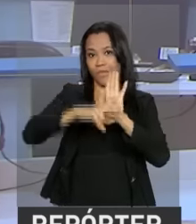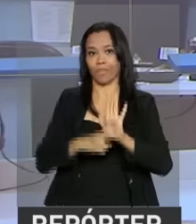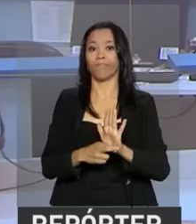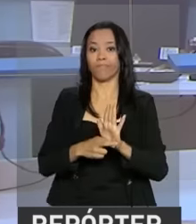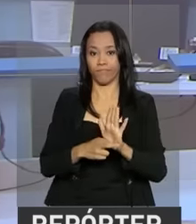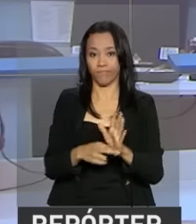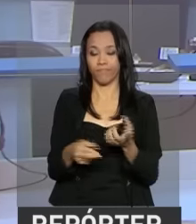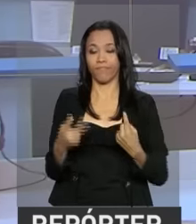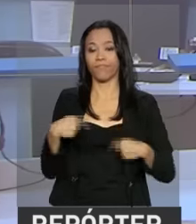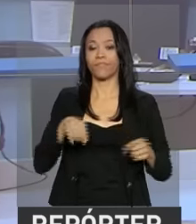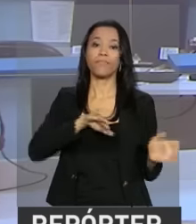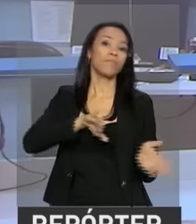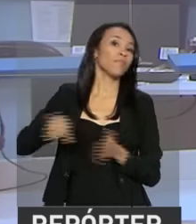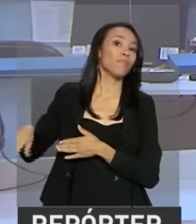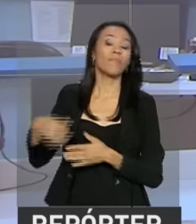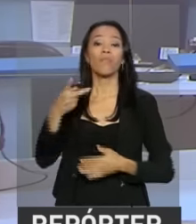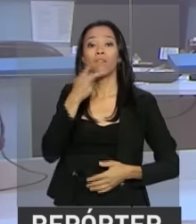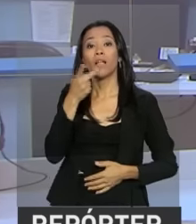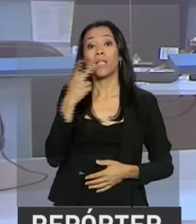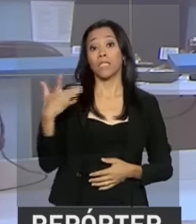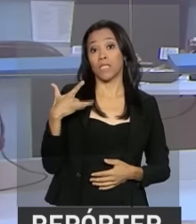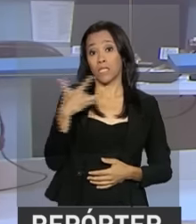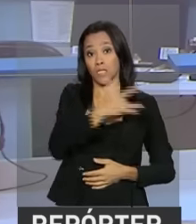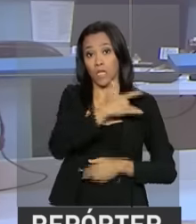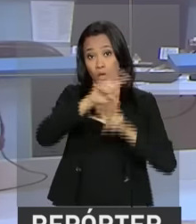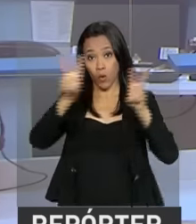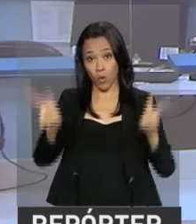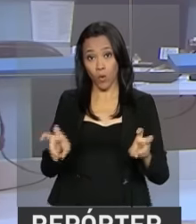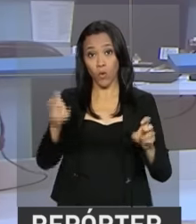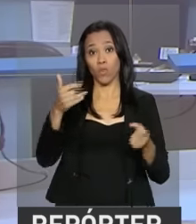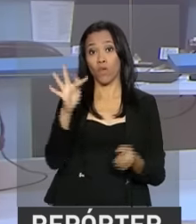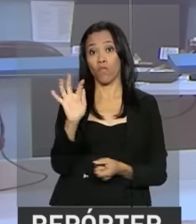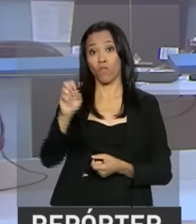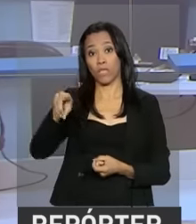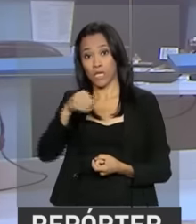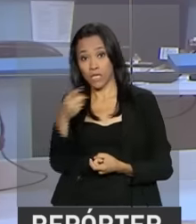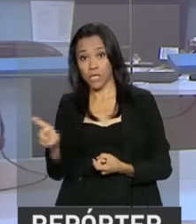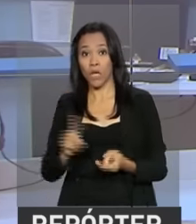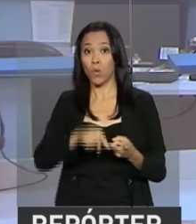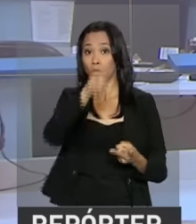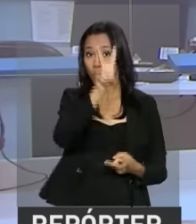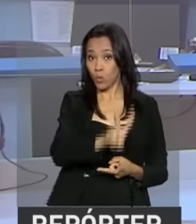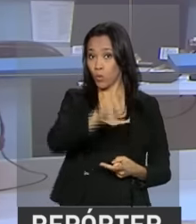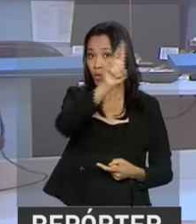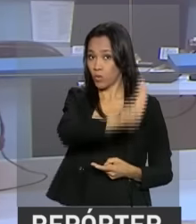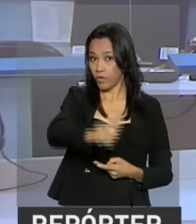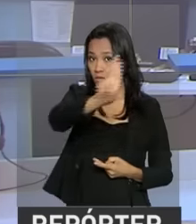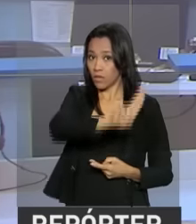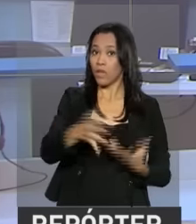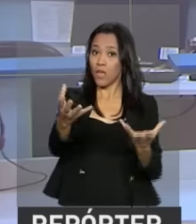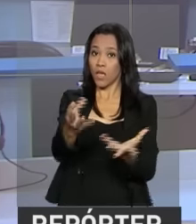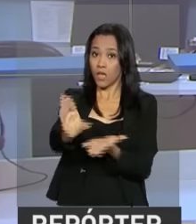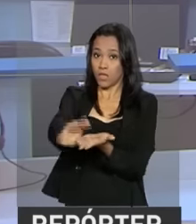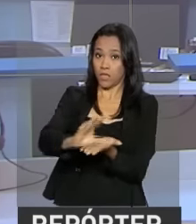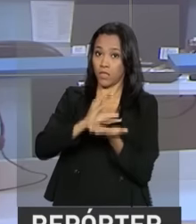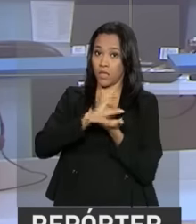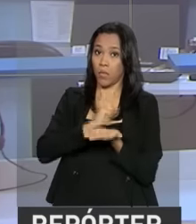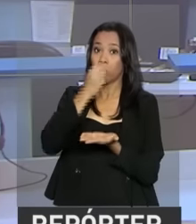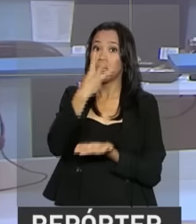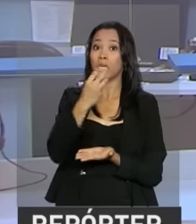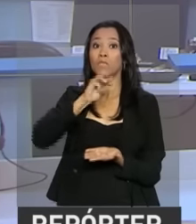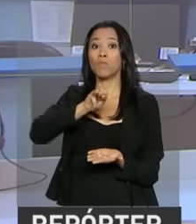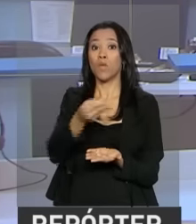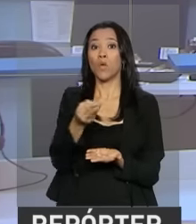e ainda falando em saúde uma Fundação e duas universidades federais receberam agora em dezembro cerca de 3 milhões